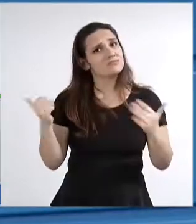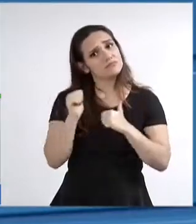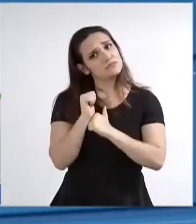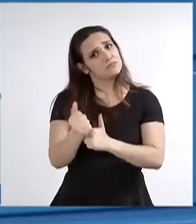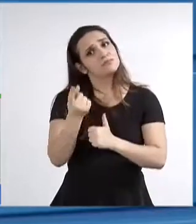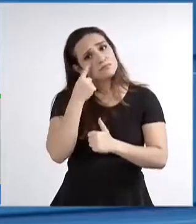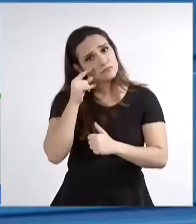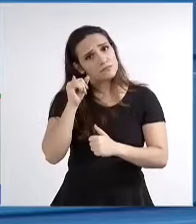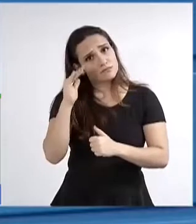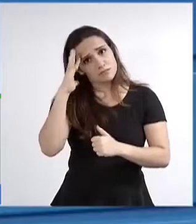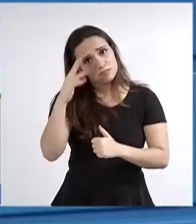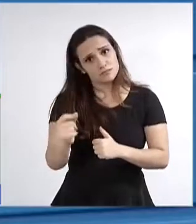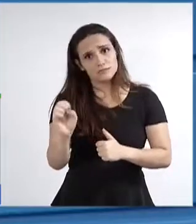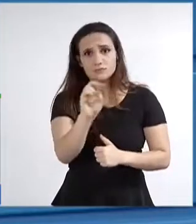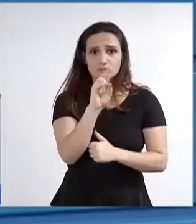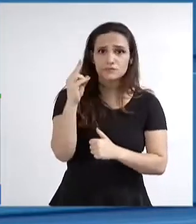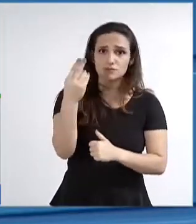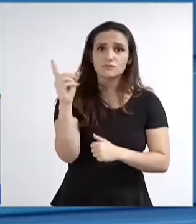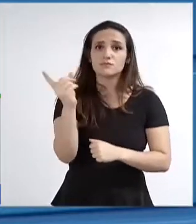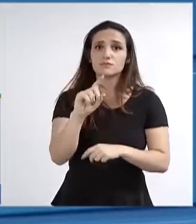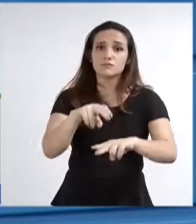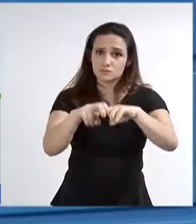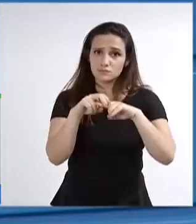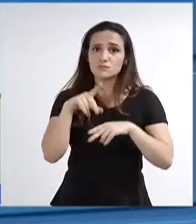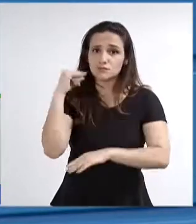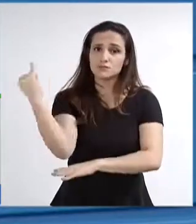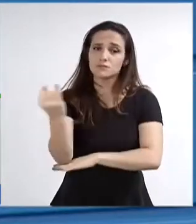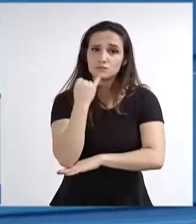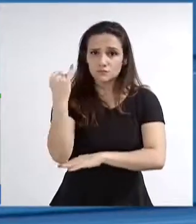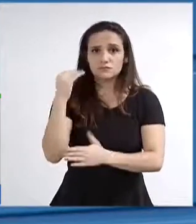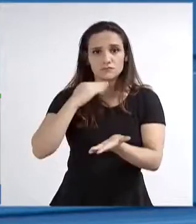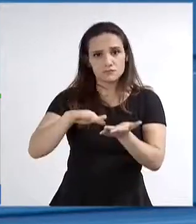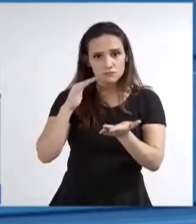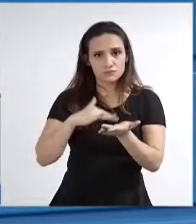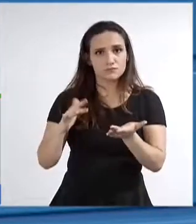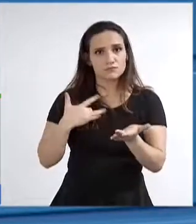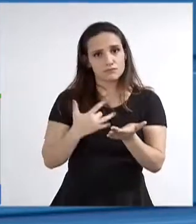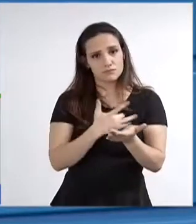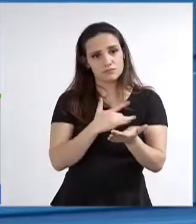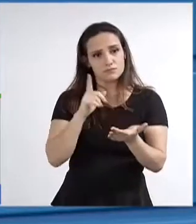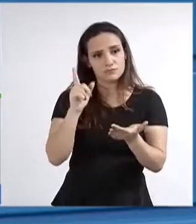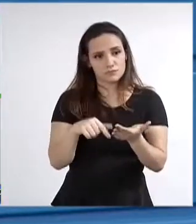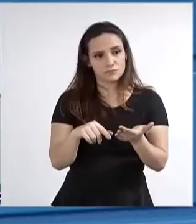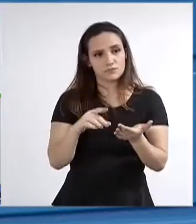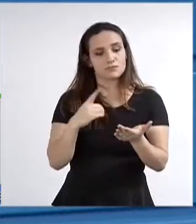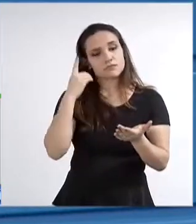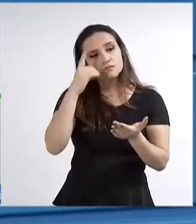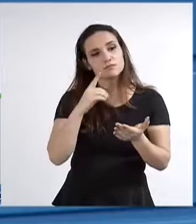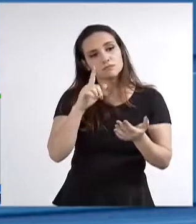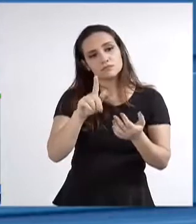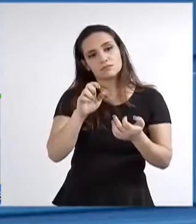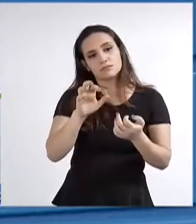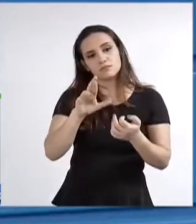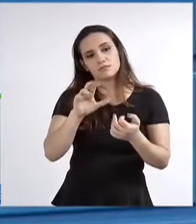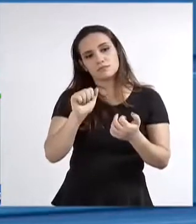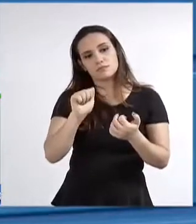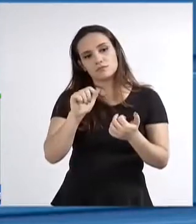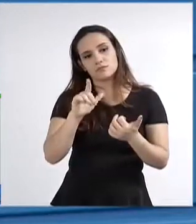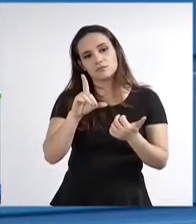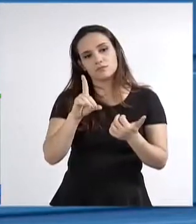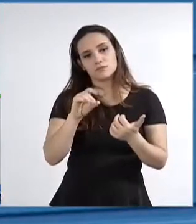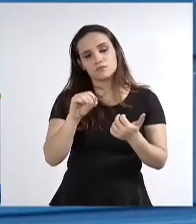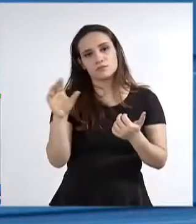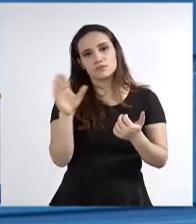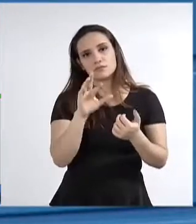é fundamental, o secretário de Saúde, o deputado Geraldo Resende, conhece